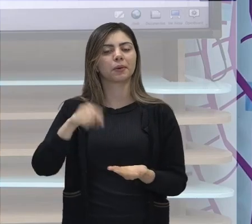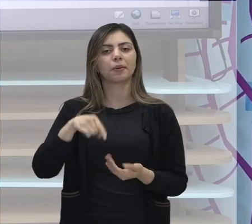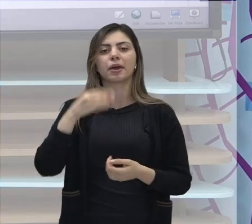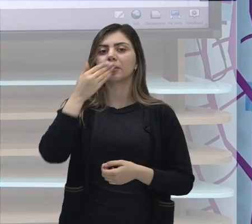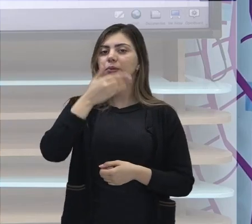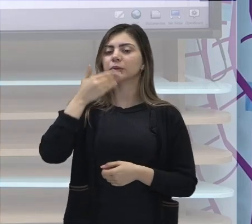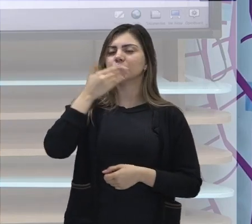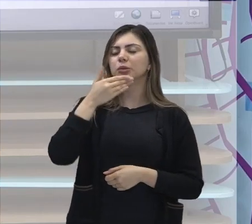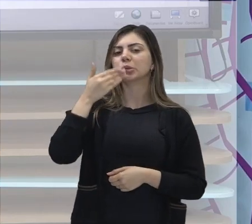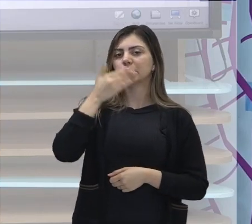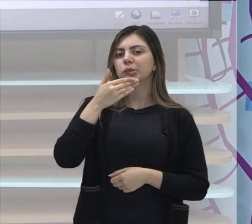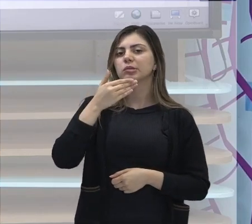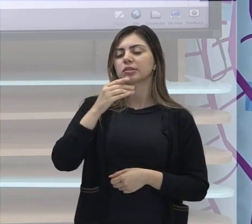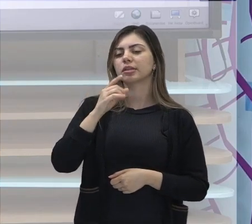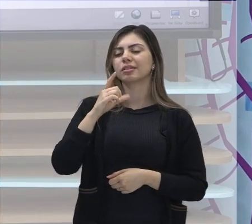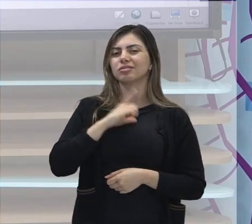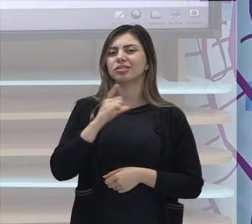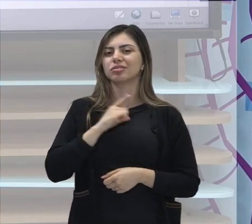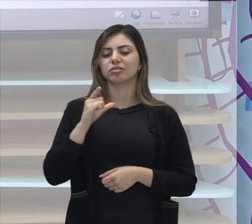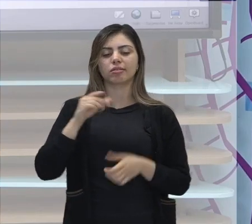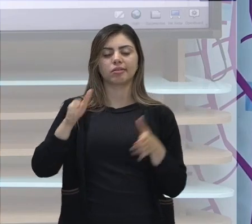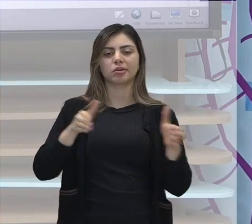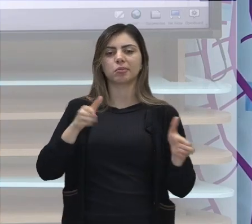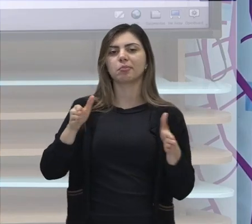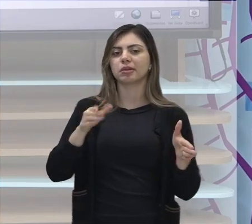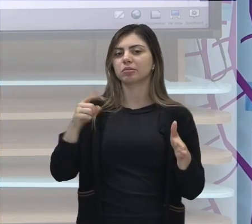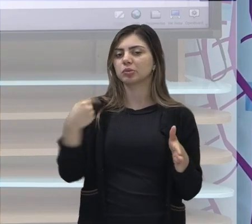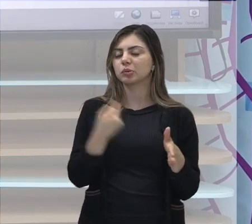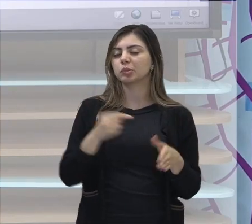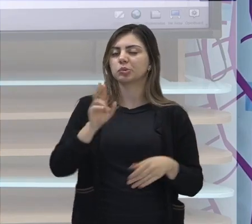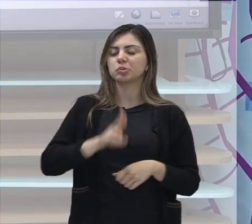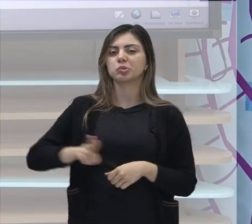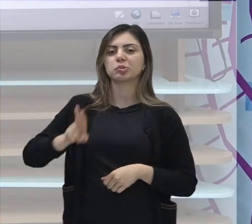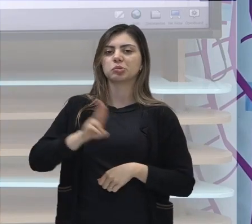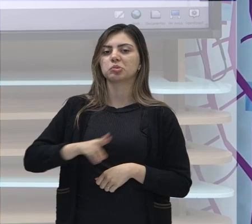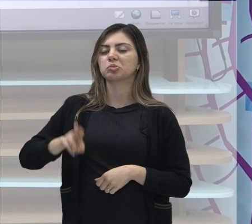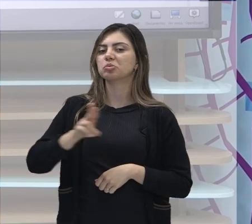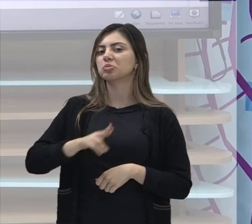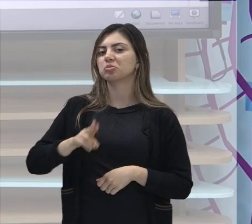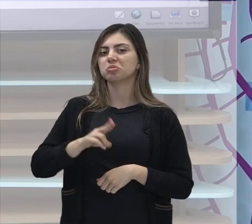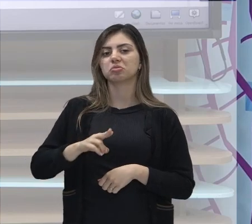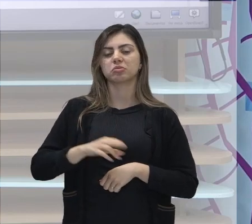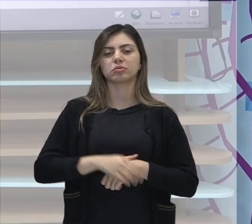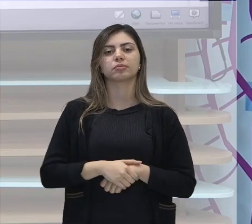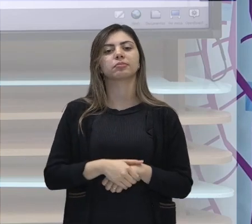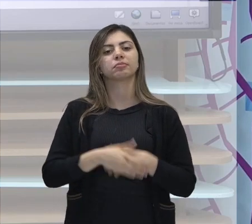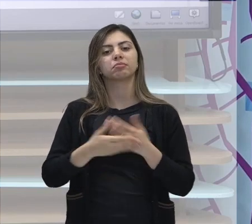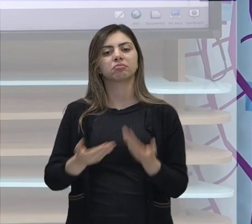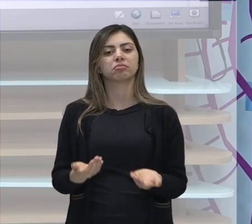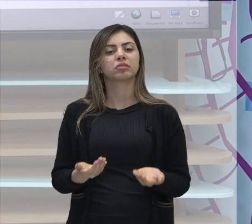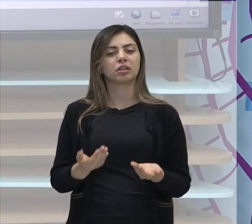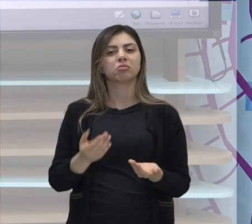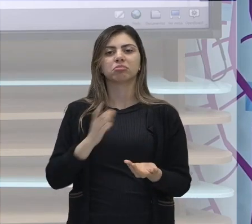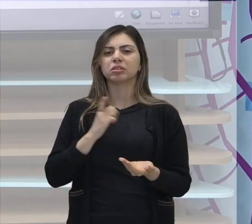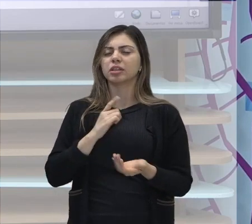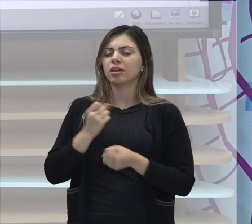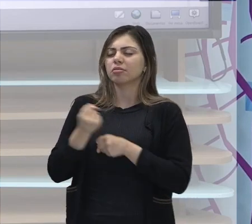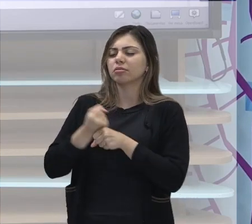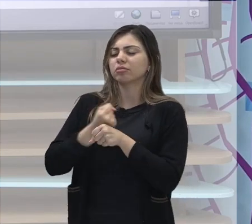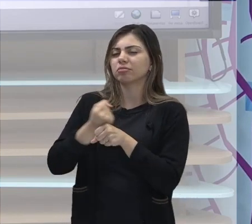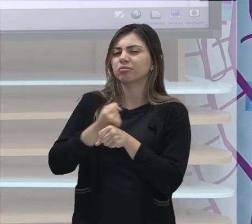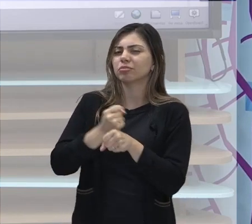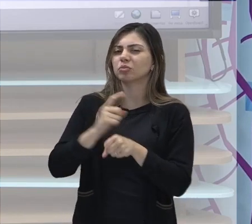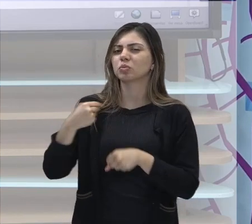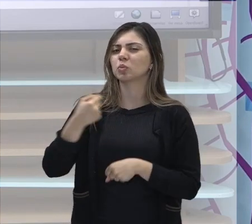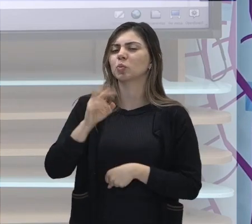produto, né, consumido pelo ser humano de modo abundante, faz muito tempo.